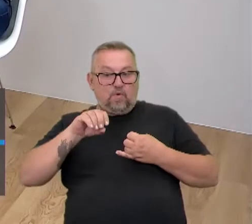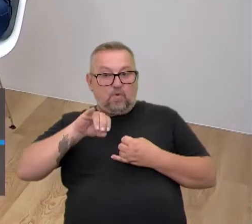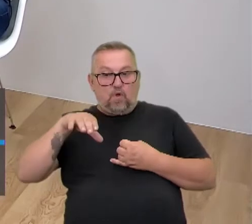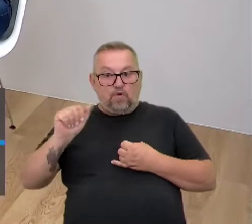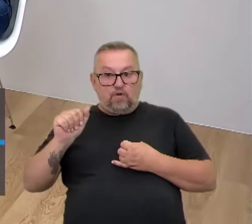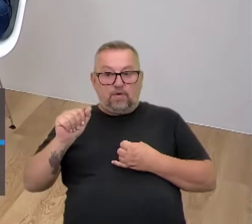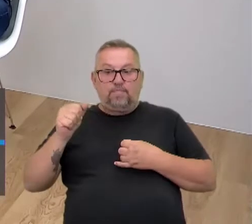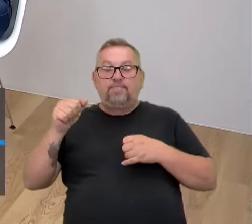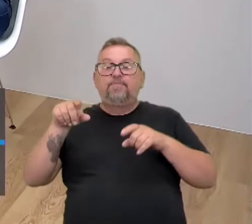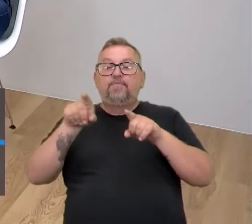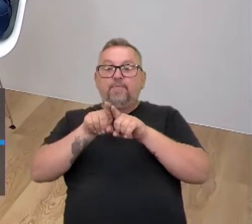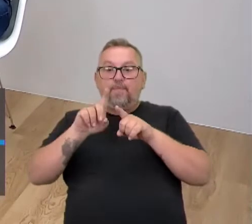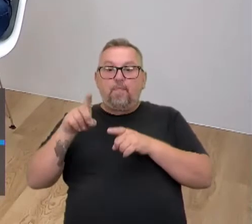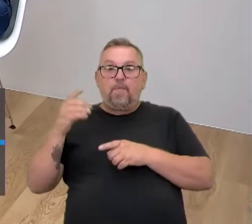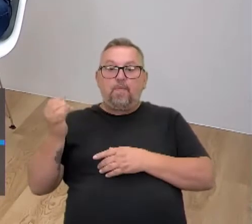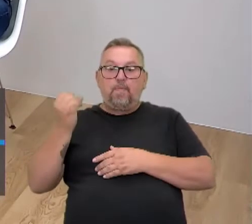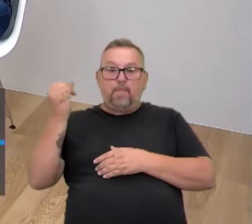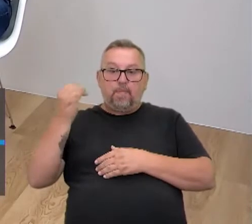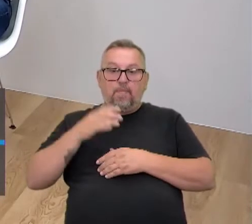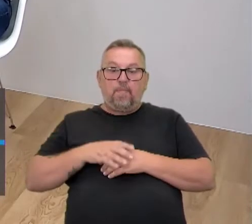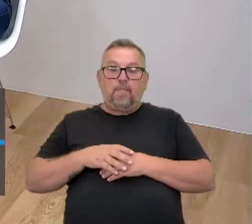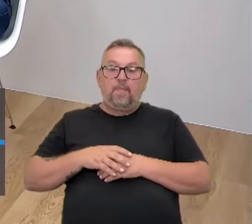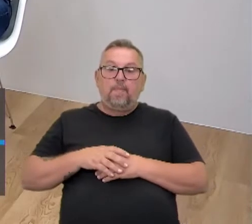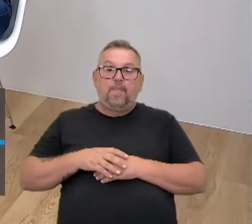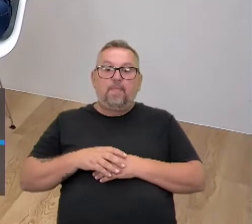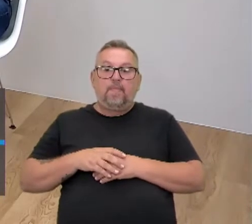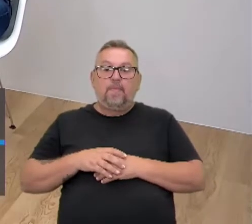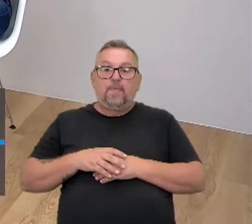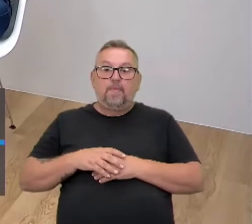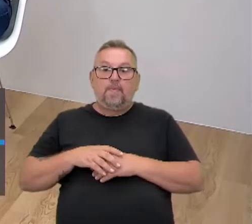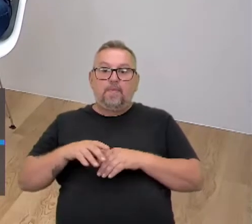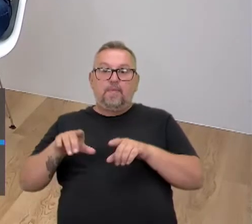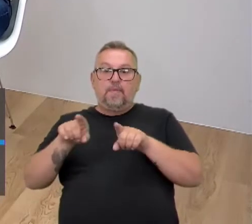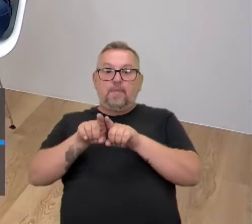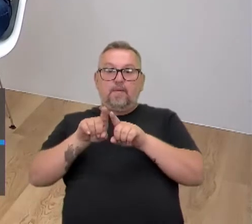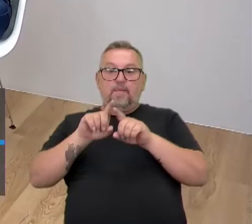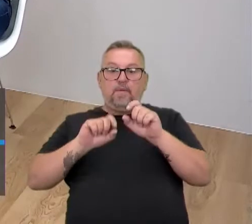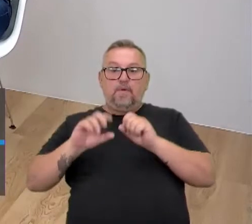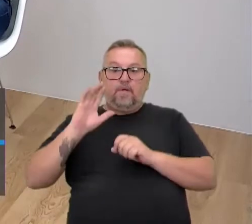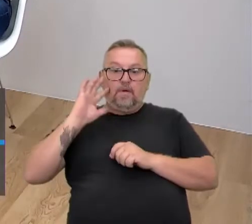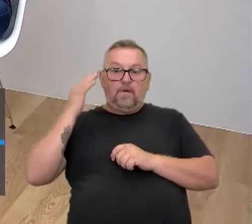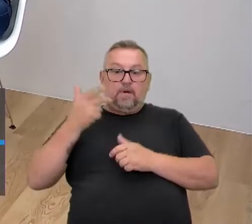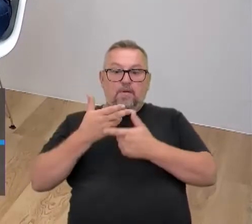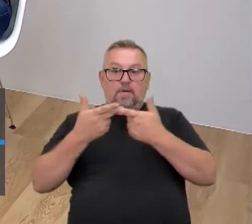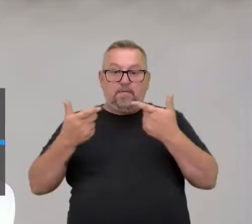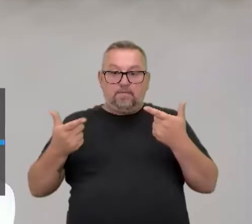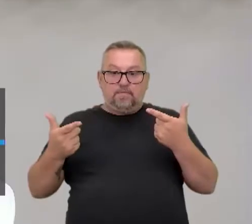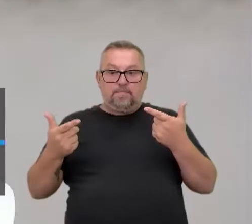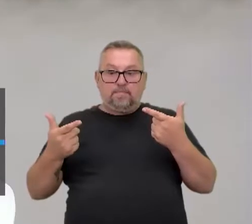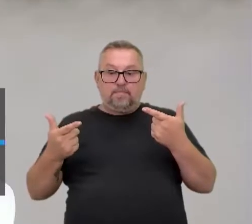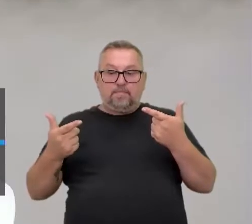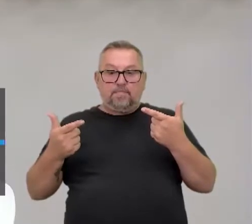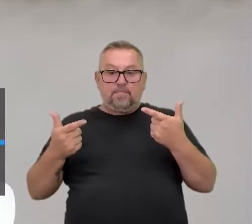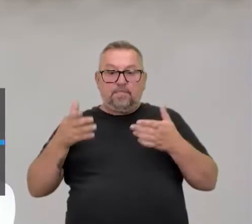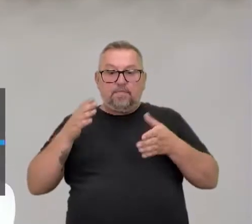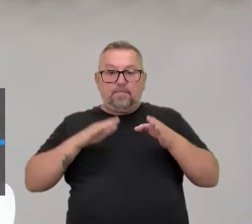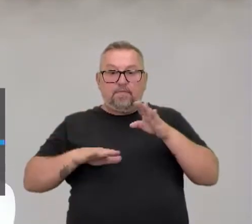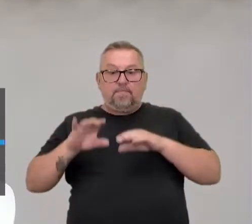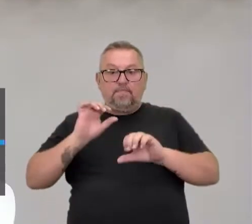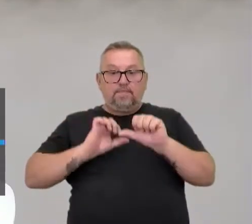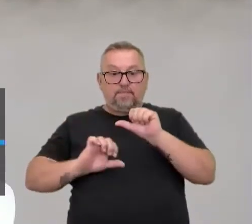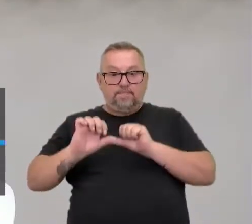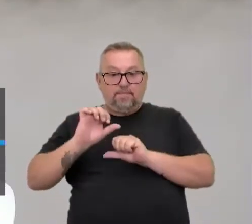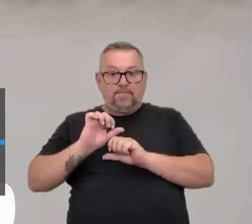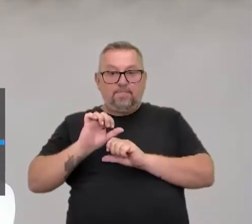uma fonte importante aí também de ferro, né? Então, essas questões aí, né, muitas vezes essas mudanças